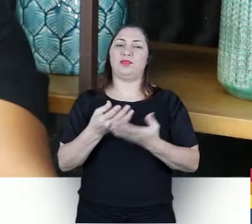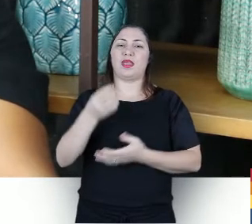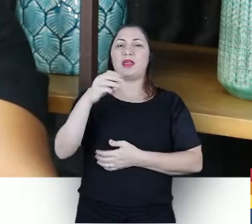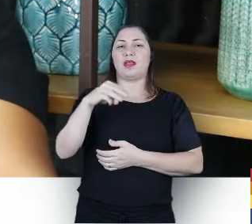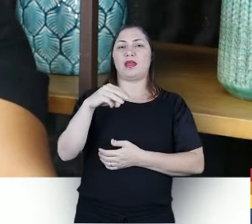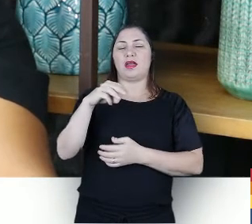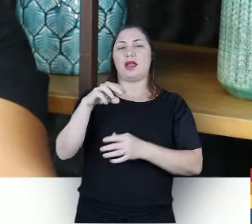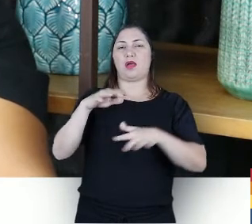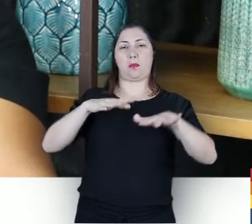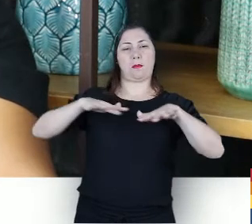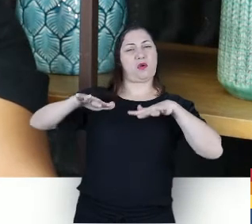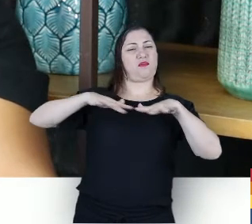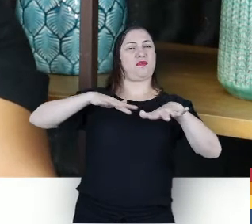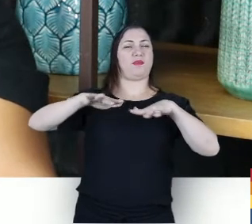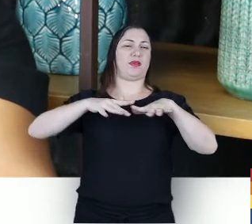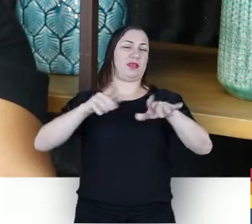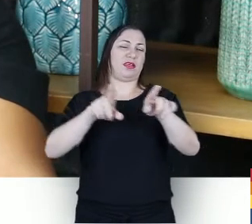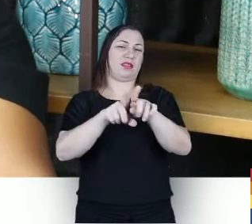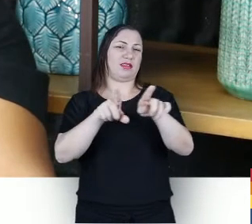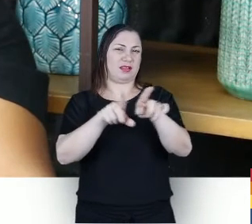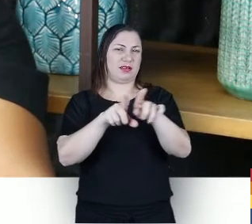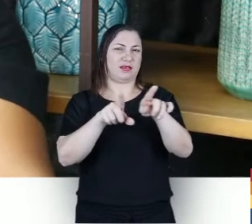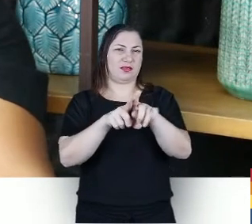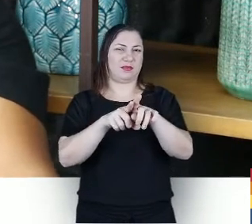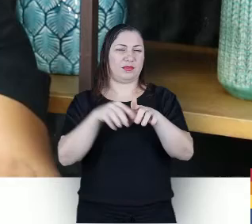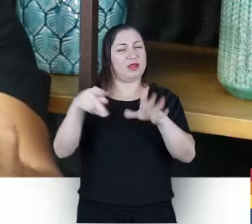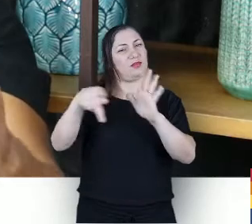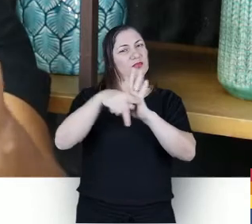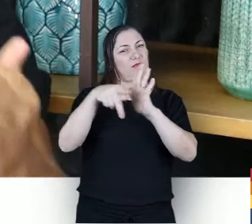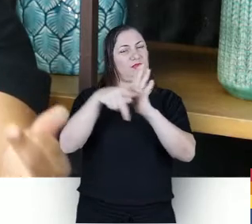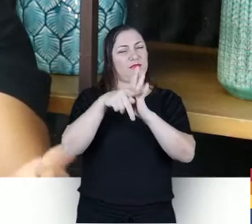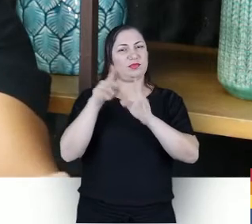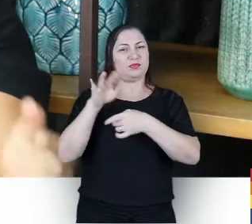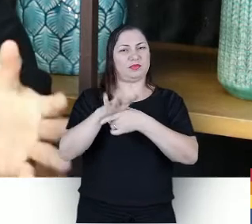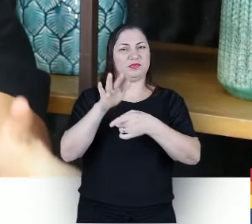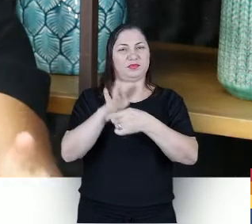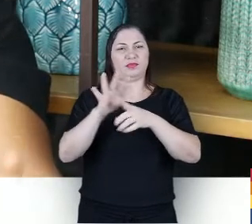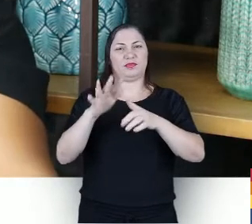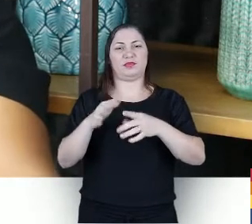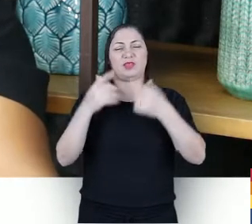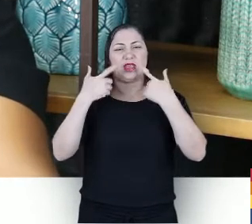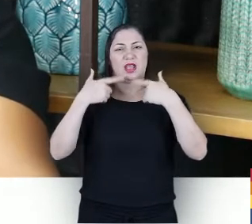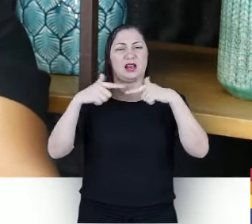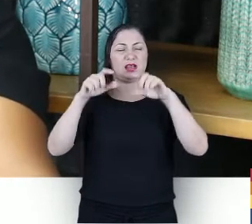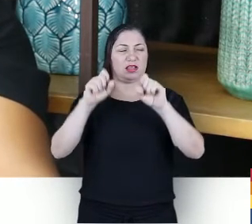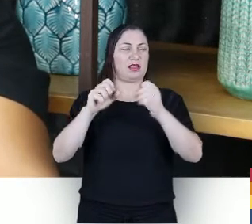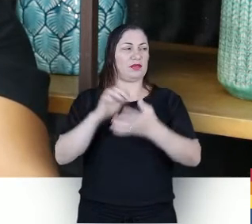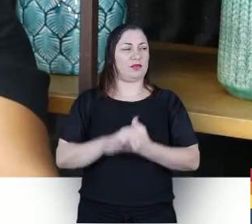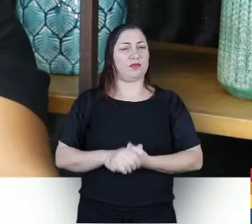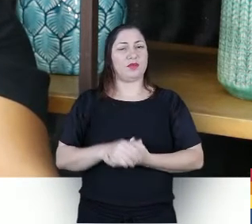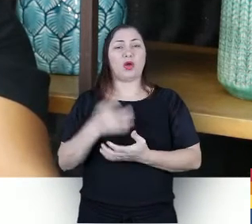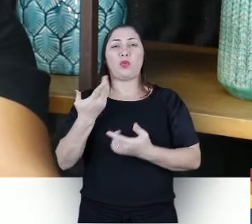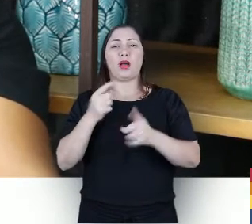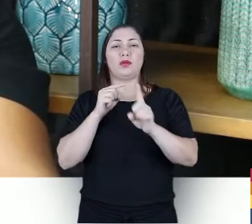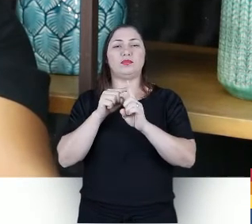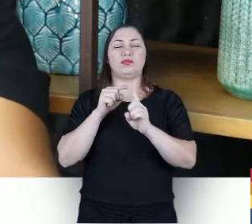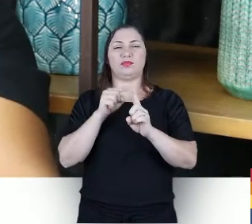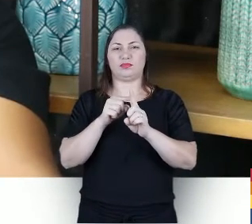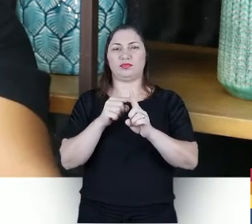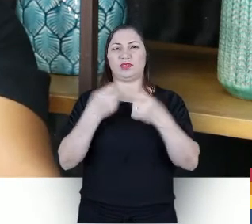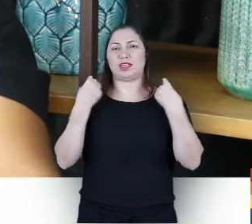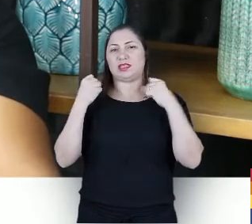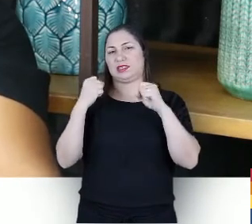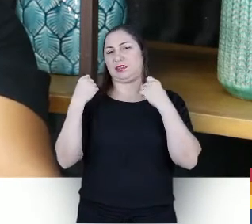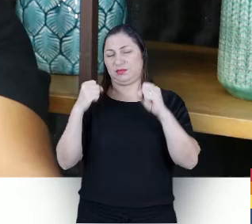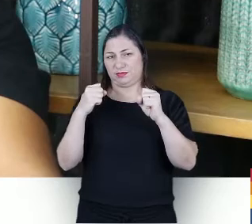educação física na área de linguagens, na medida em que situa, né, a motricidade e a corporeidade como atos